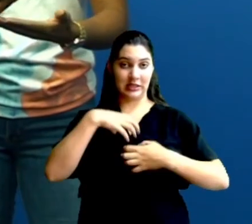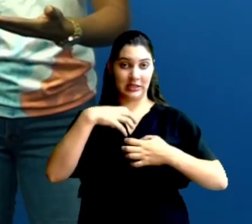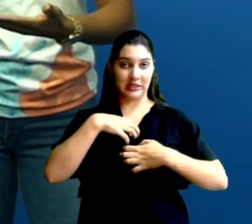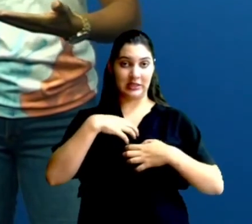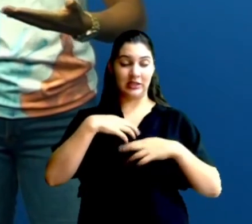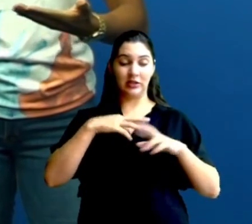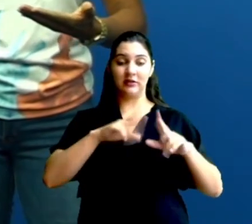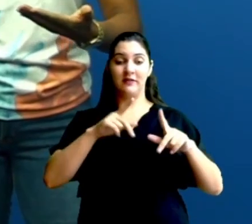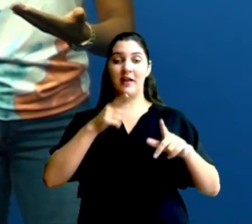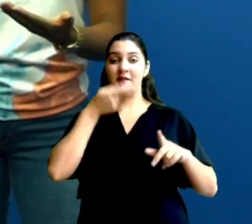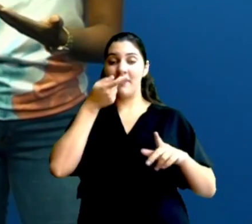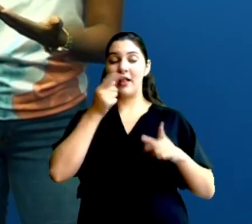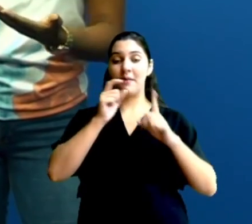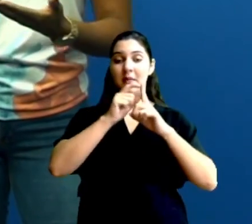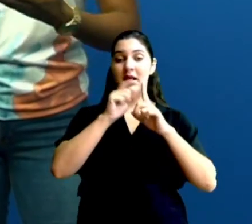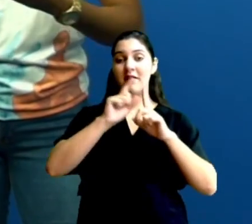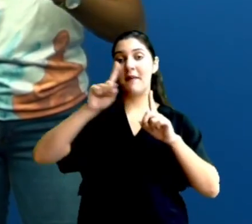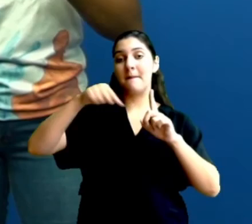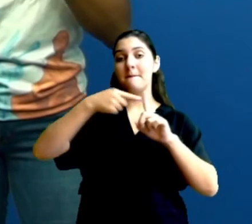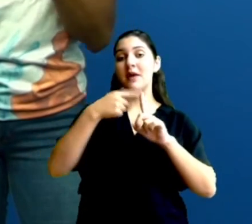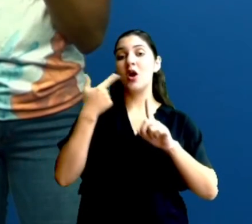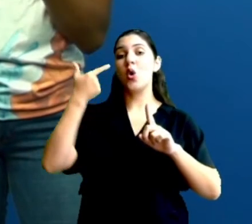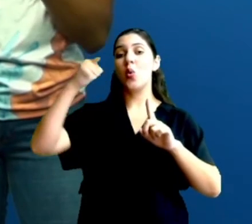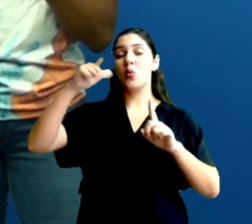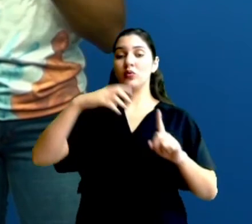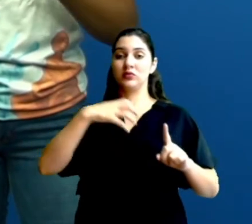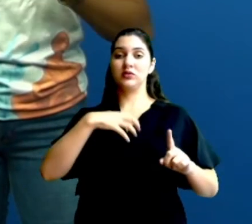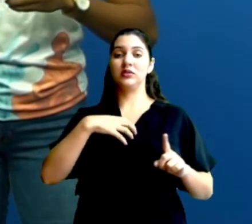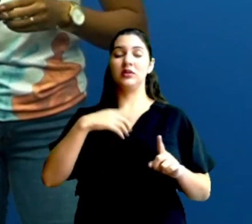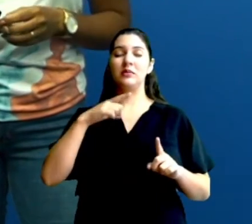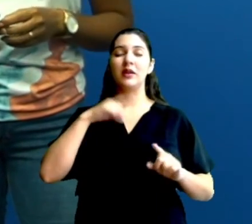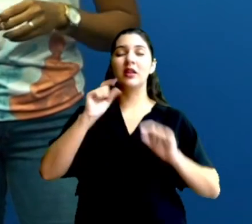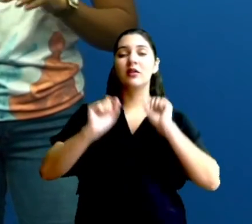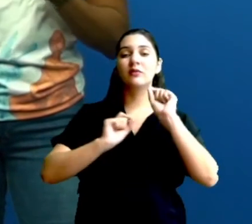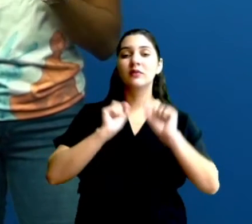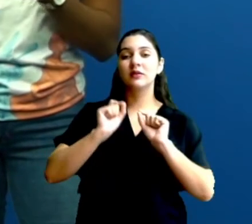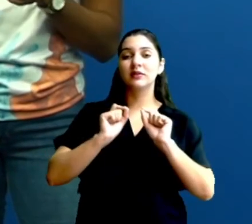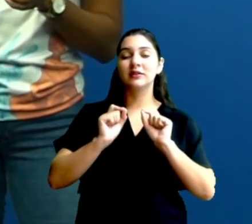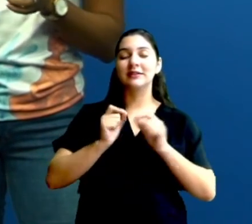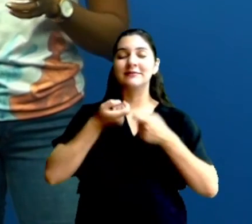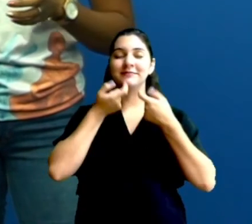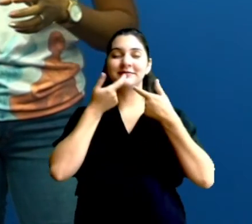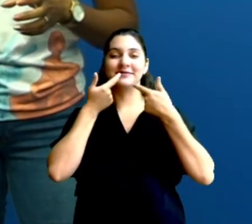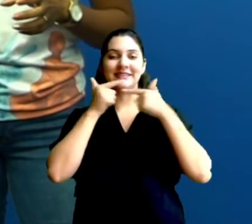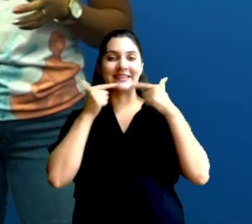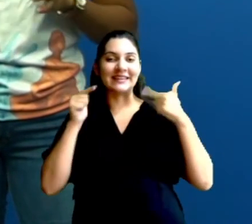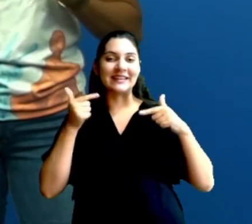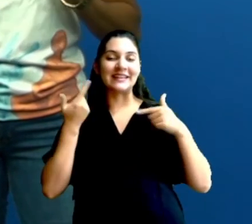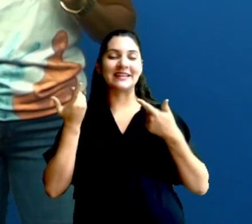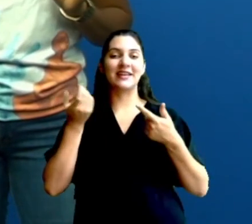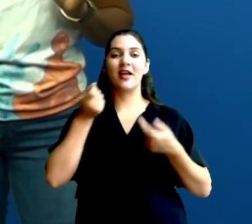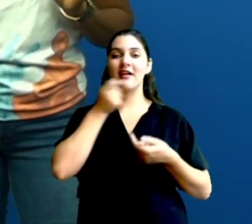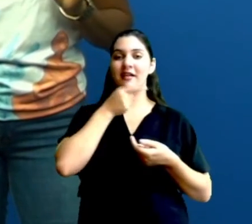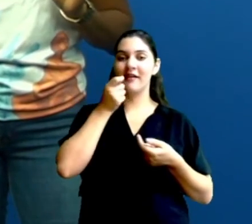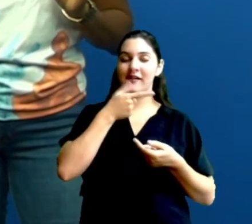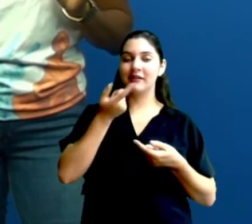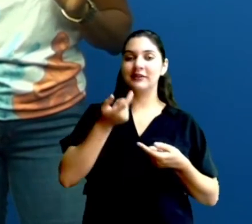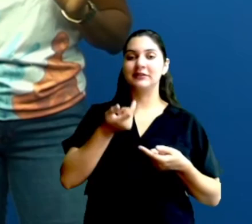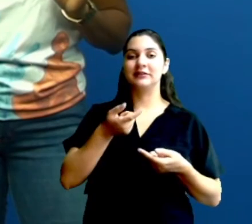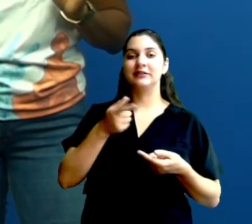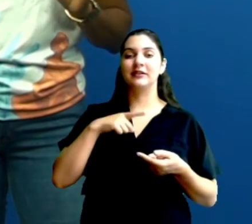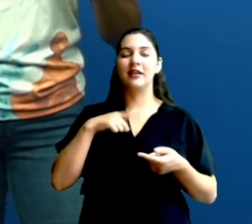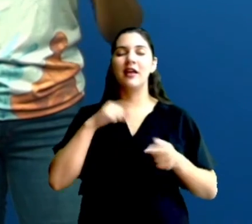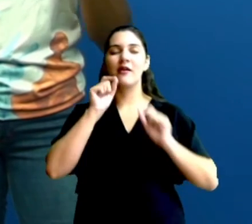palavra, mas com outro sentido, para dar até aquele jogo engraçado ou jogar